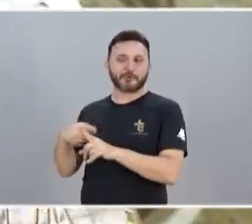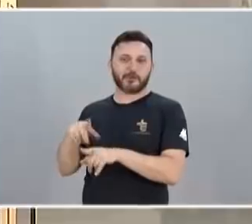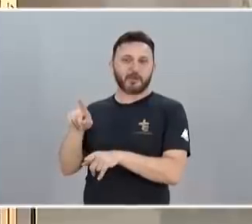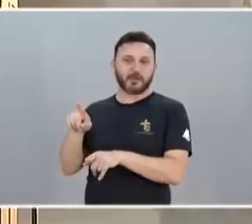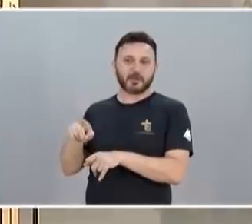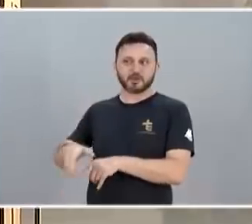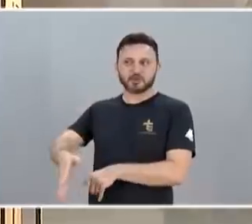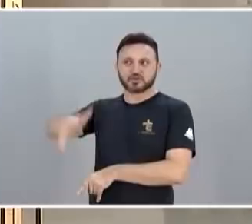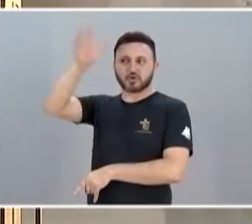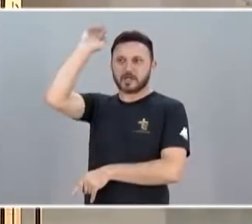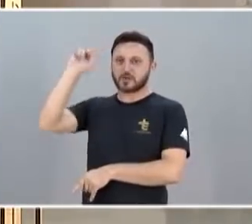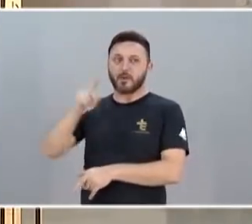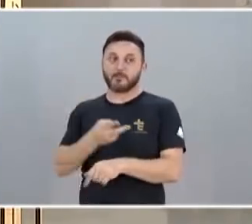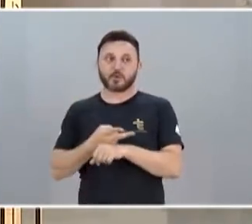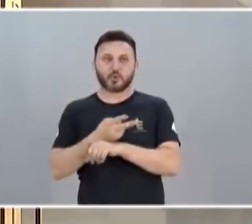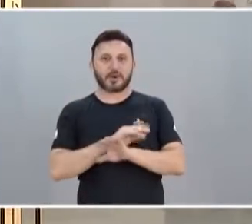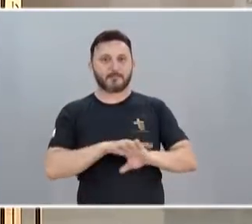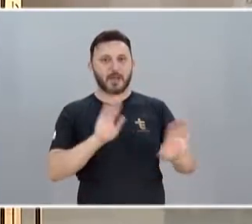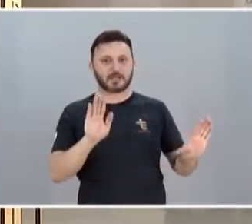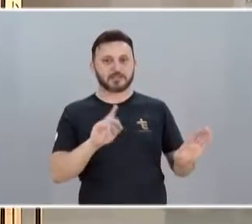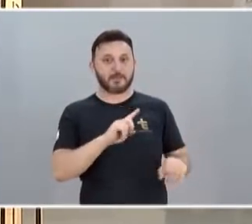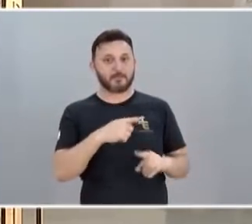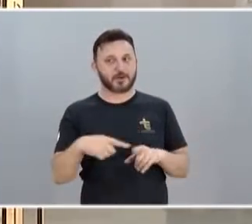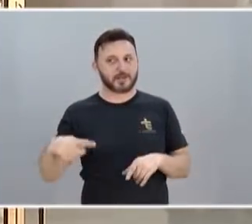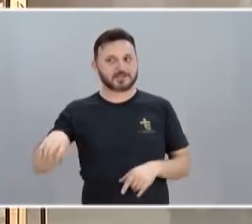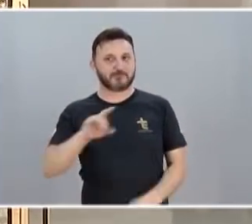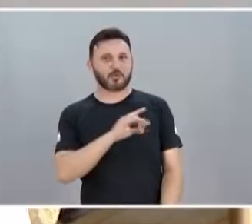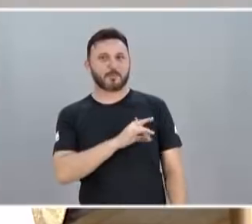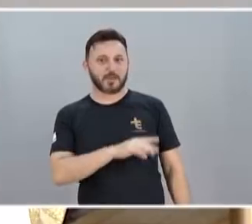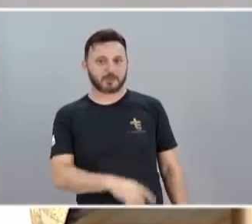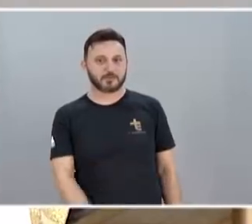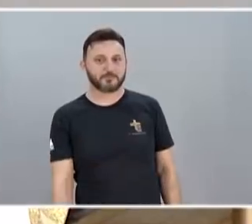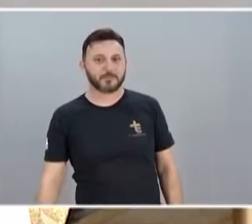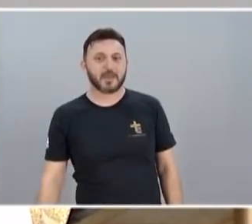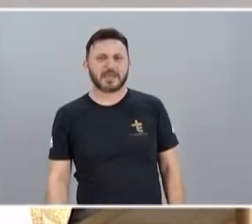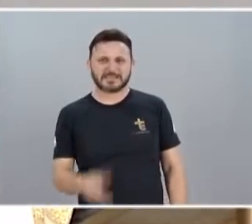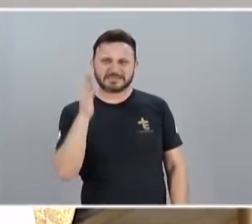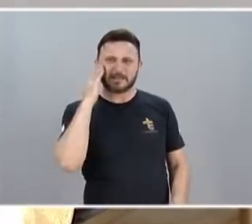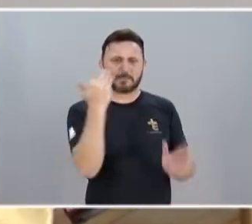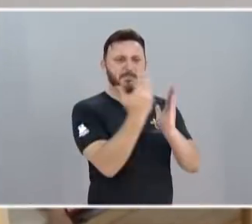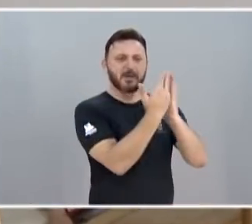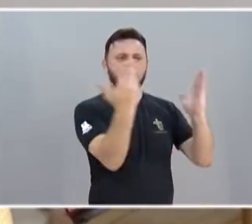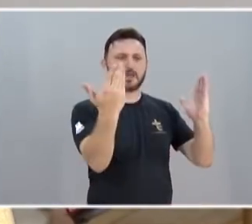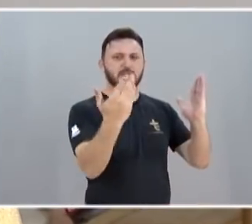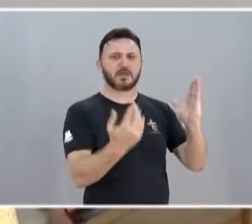contexto, eles estão parados, uma coisa passa a parede.